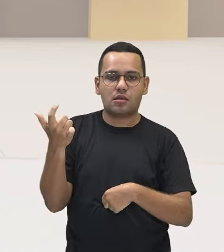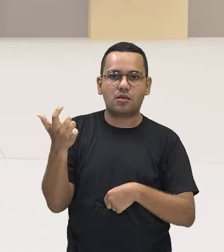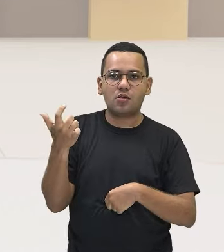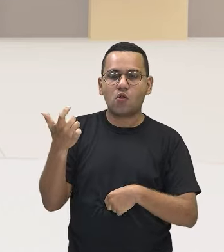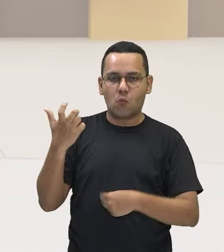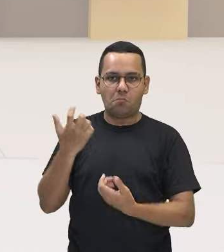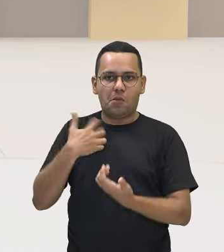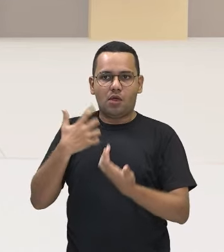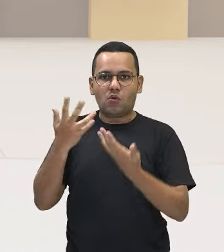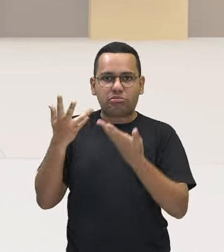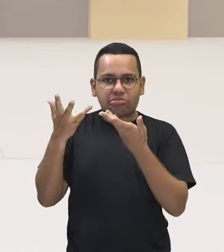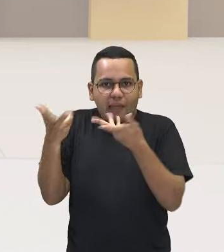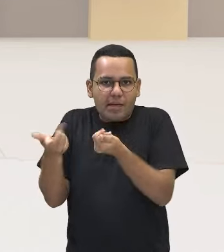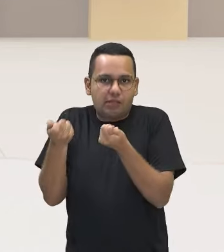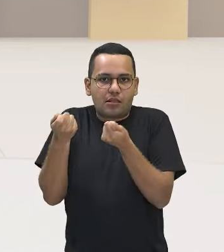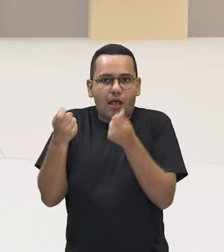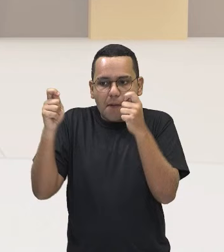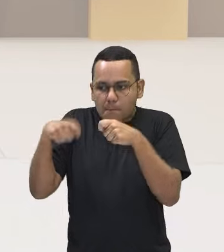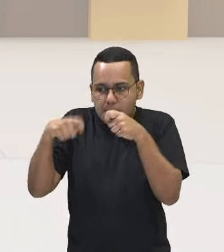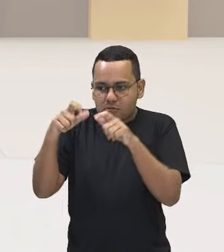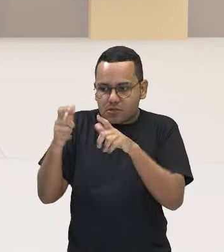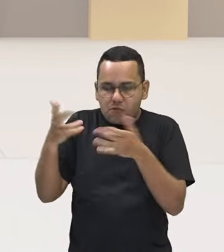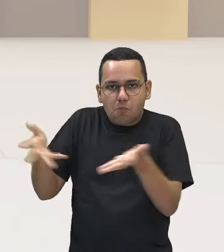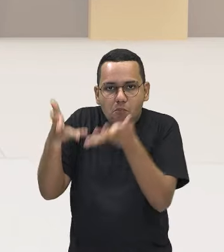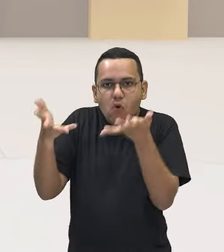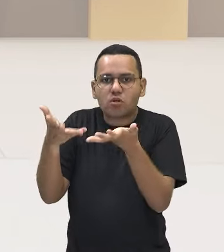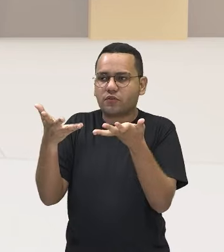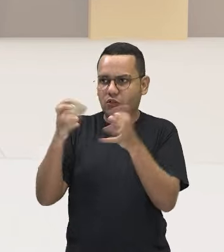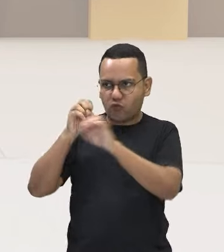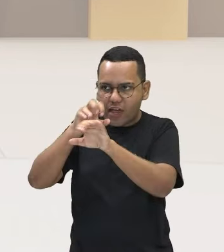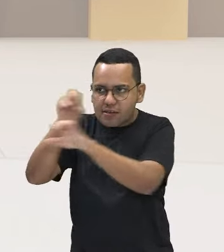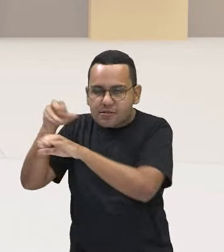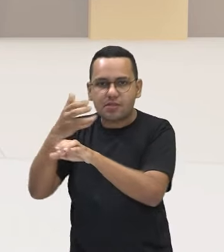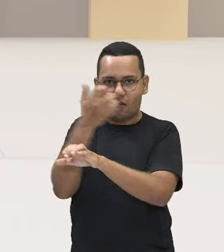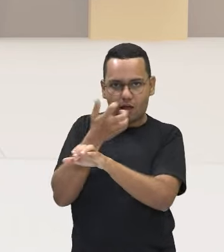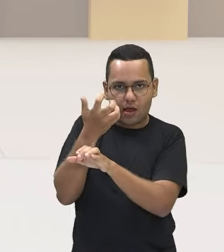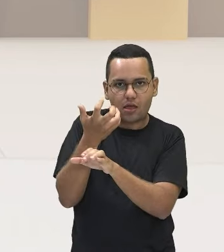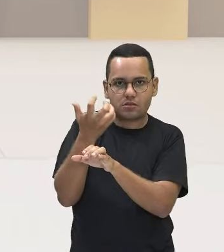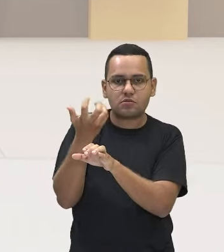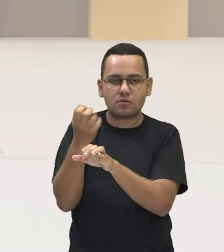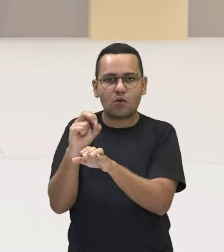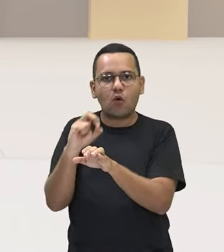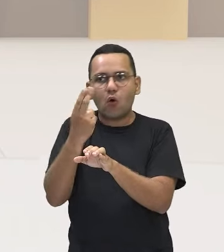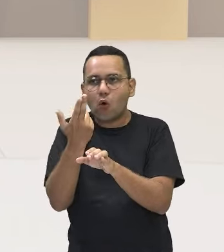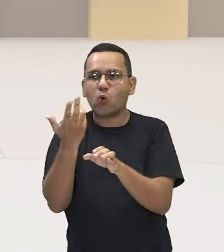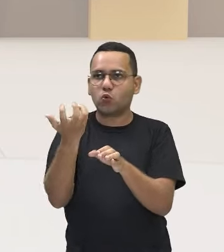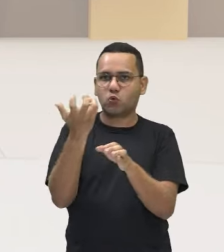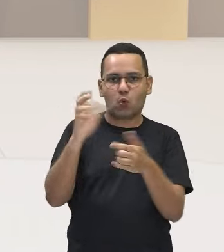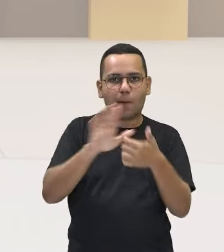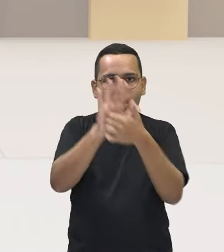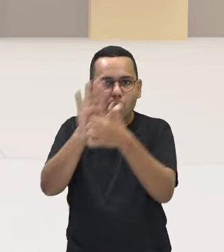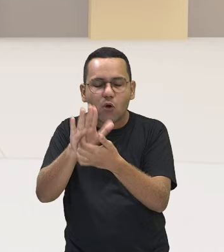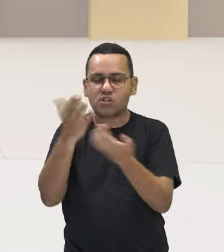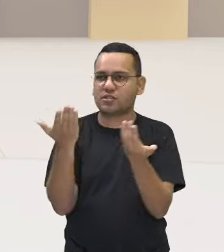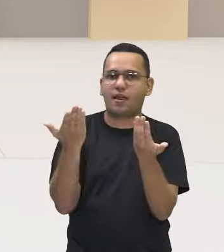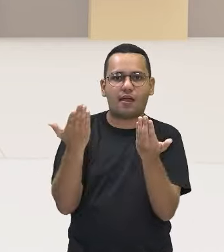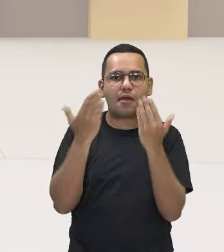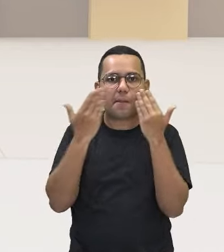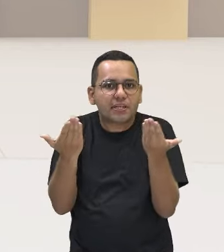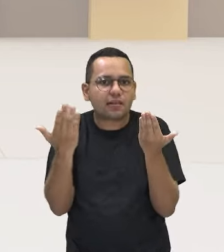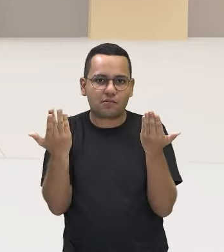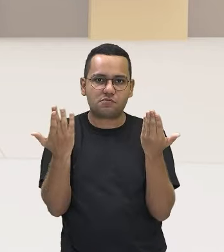que você quer promover. Tá, você quer ensinar canto para as pessoas? Não, você quer, de repente, fazer apresentações em alguns